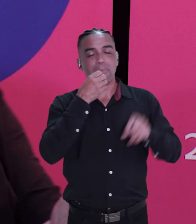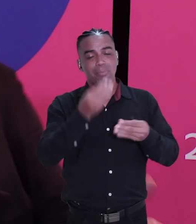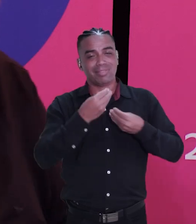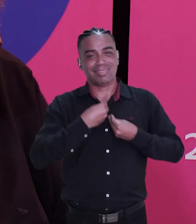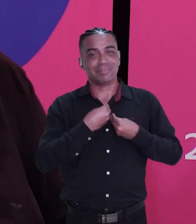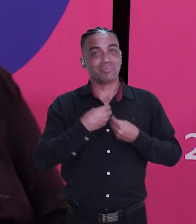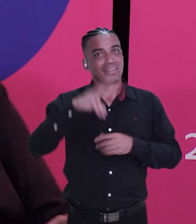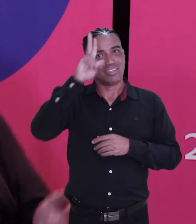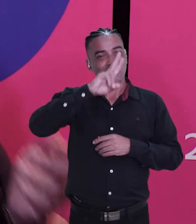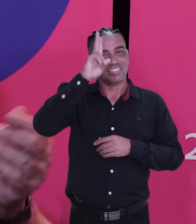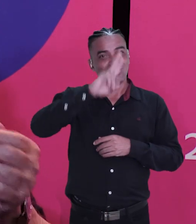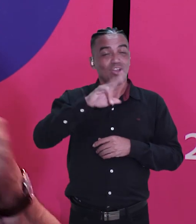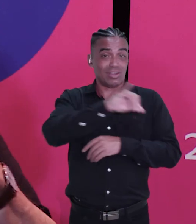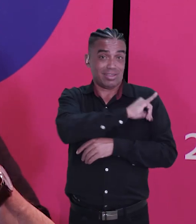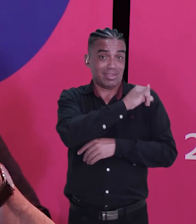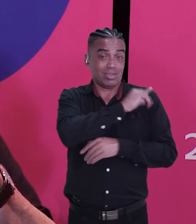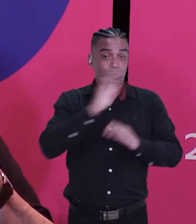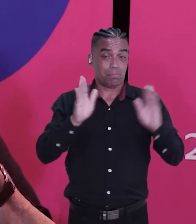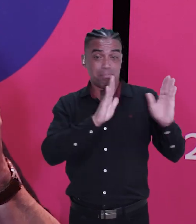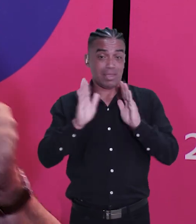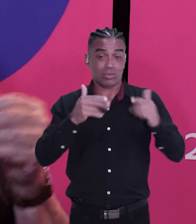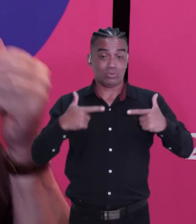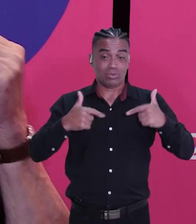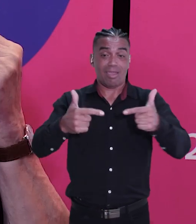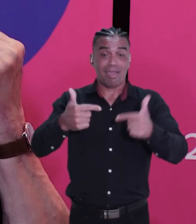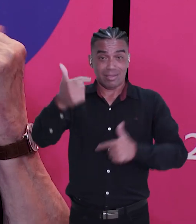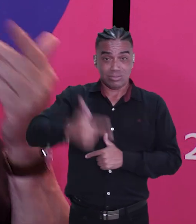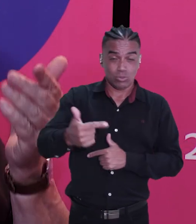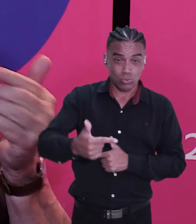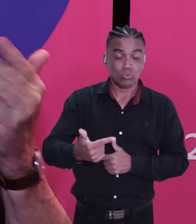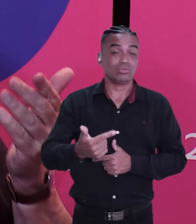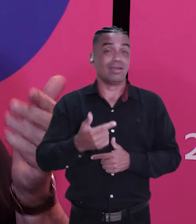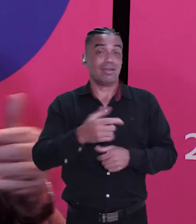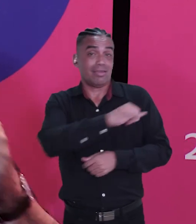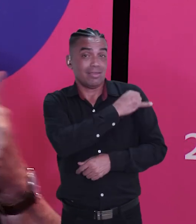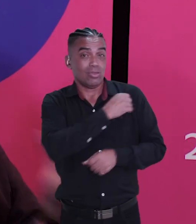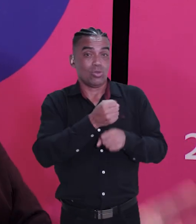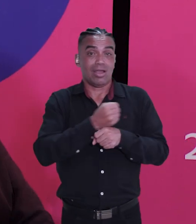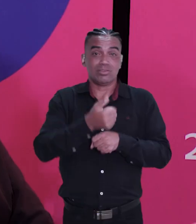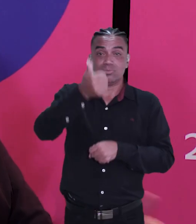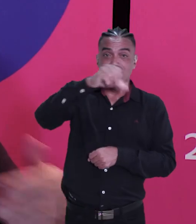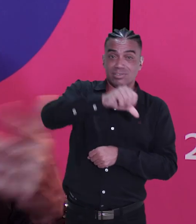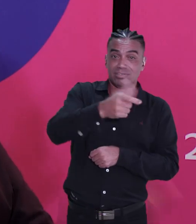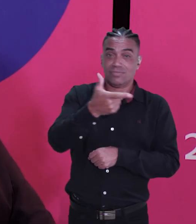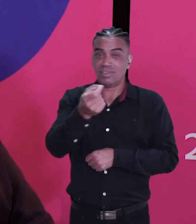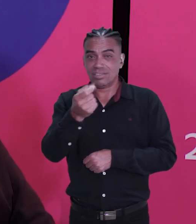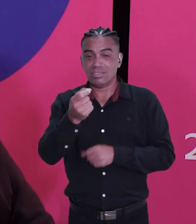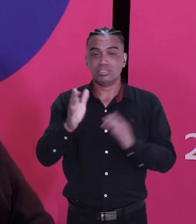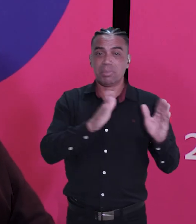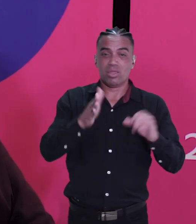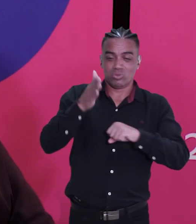eles, contar a história do Rio na Segunda Guerra, né, a história do Rio nos anos 20, já super moderno, né, sem precisar